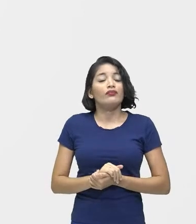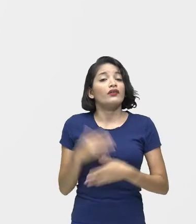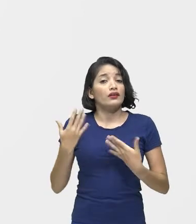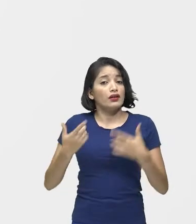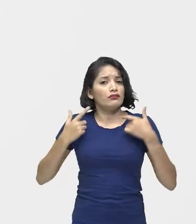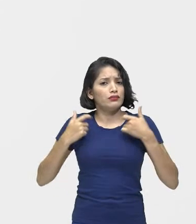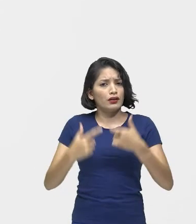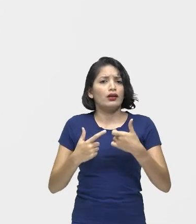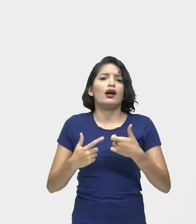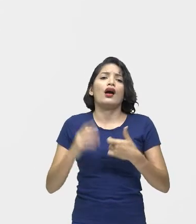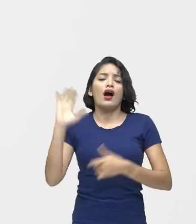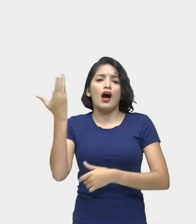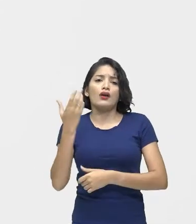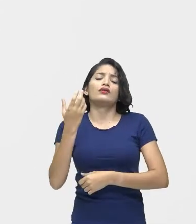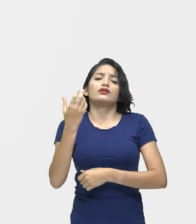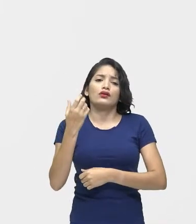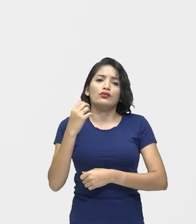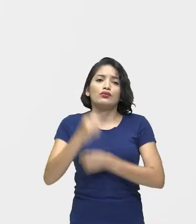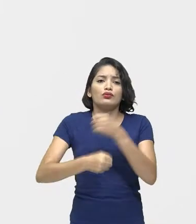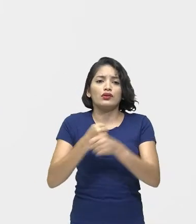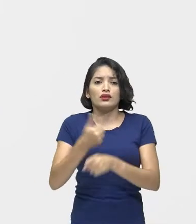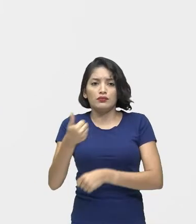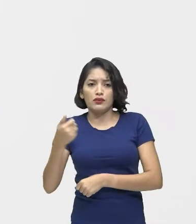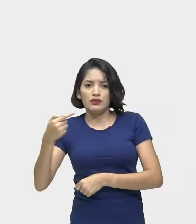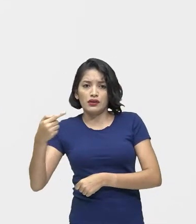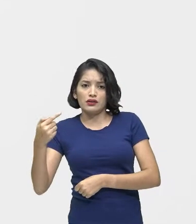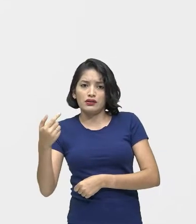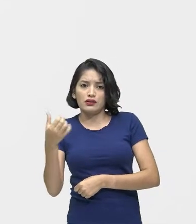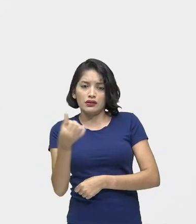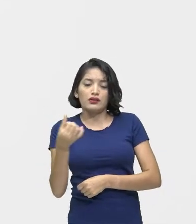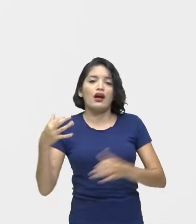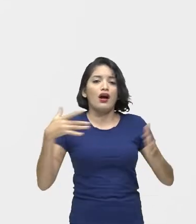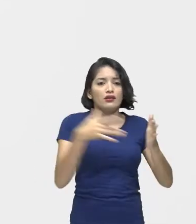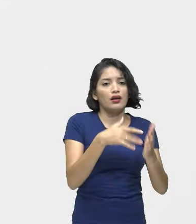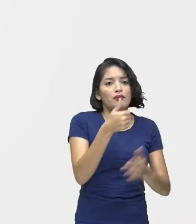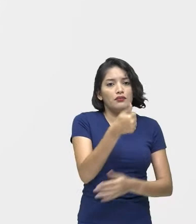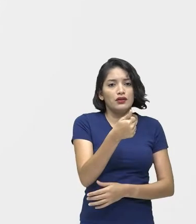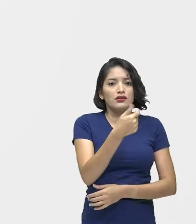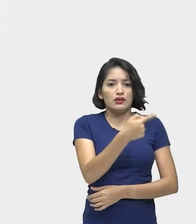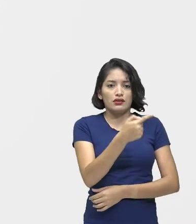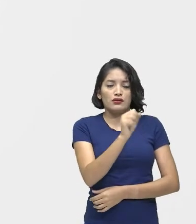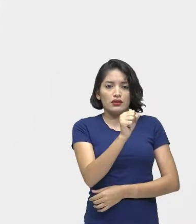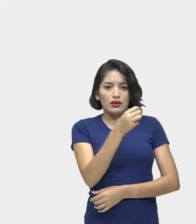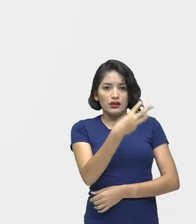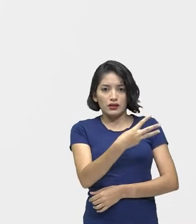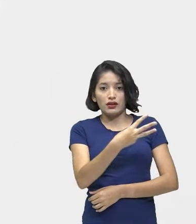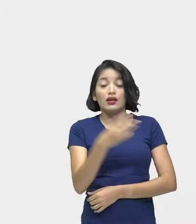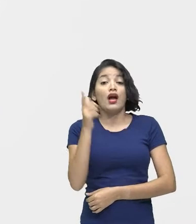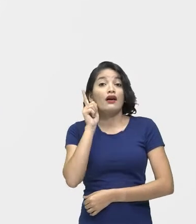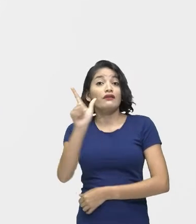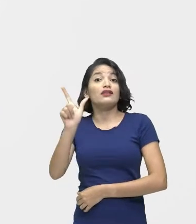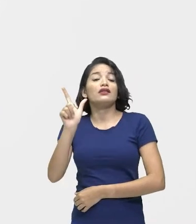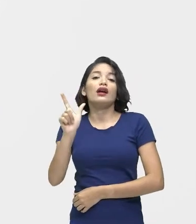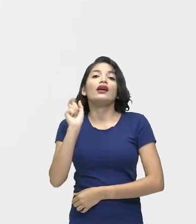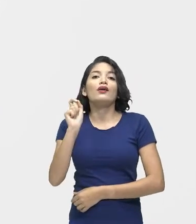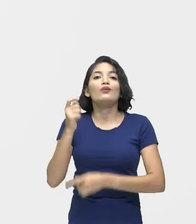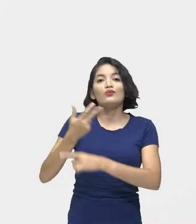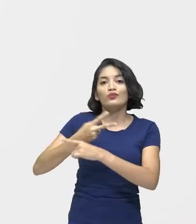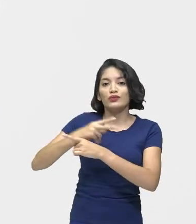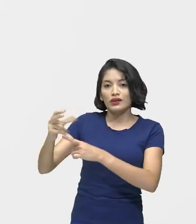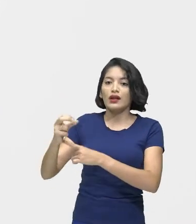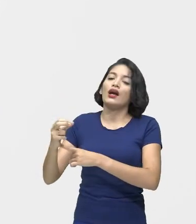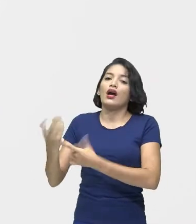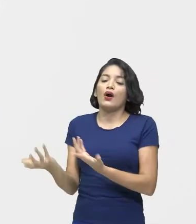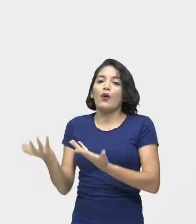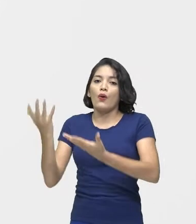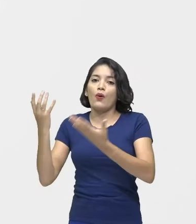vai ocorrer entre os anos de 1776 a 1783 e foi vencida, obviamente, com o apoio da